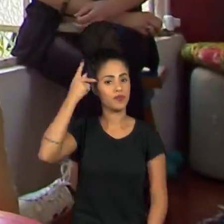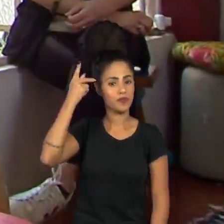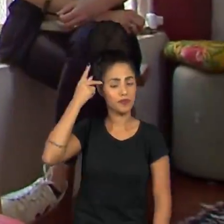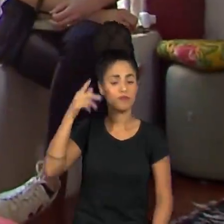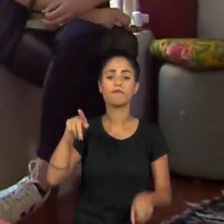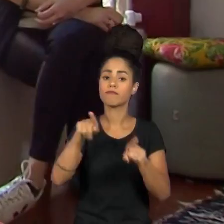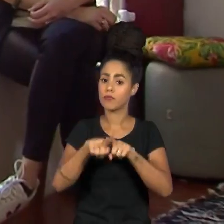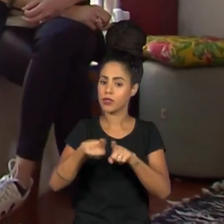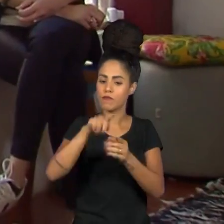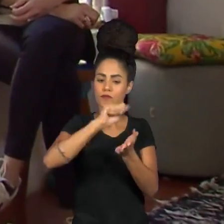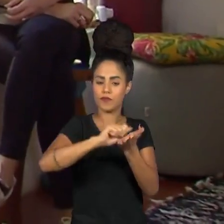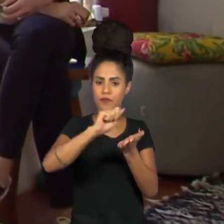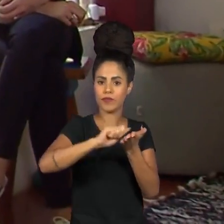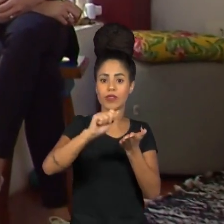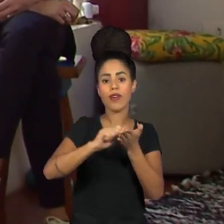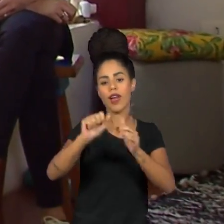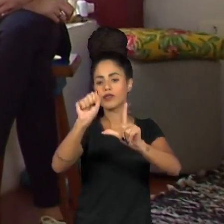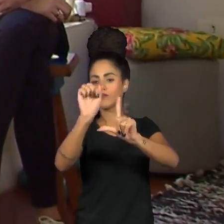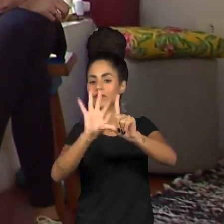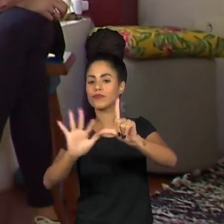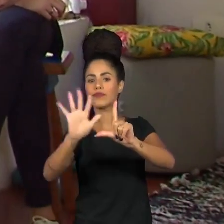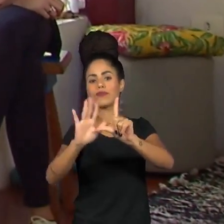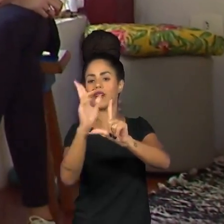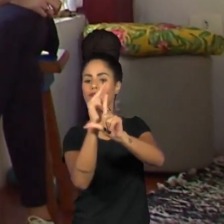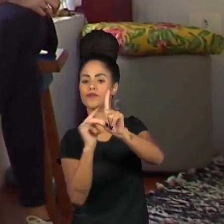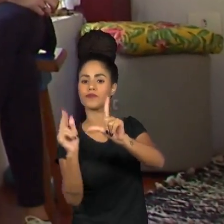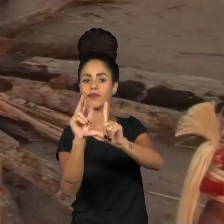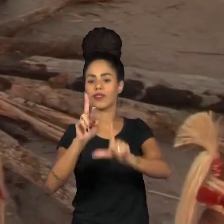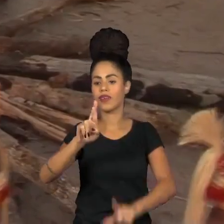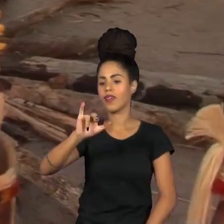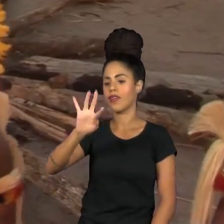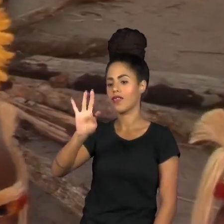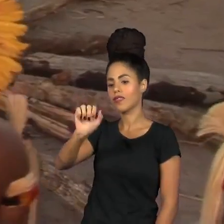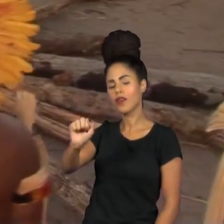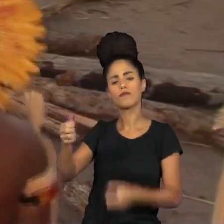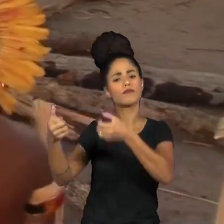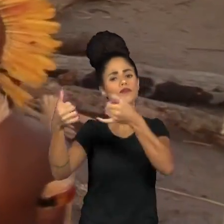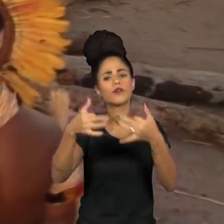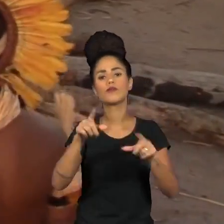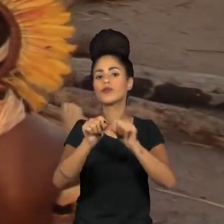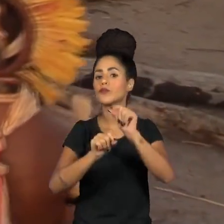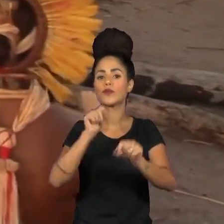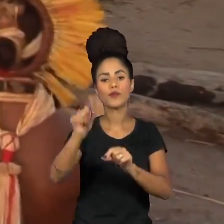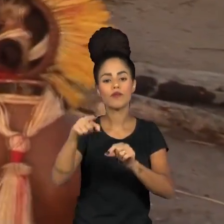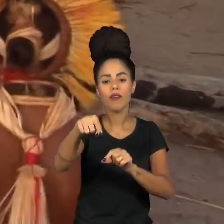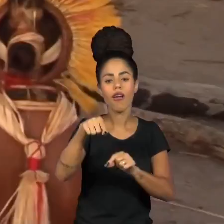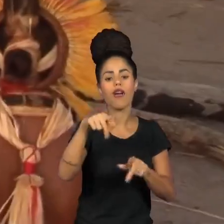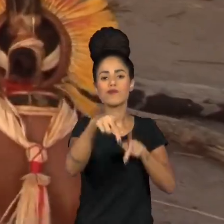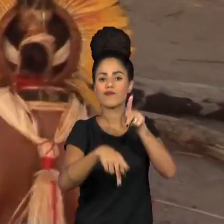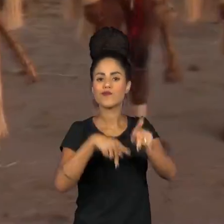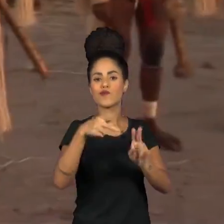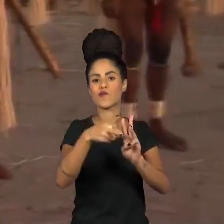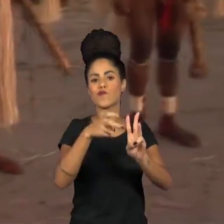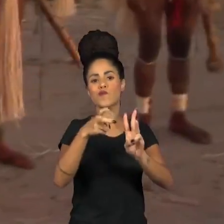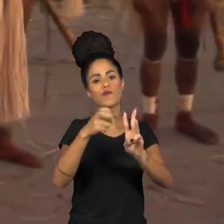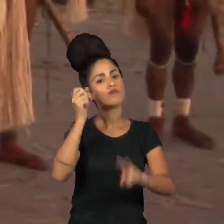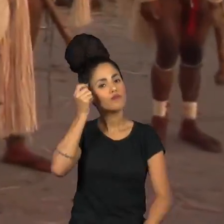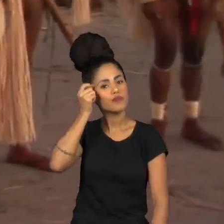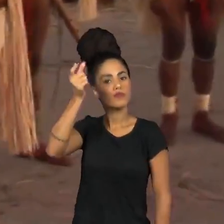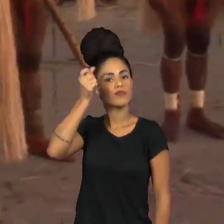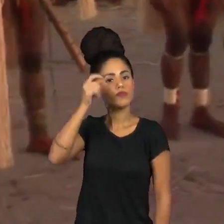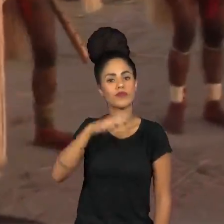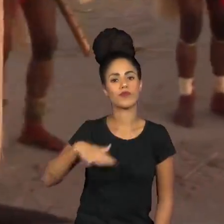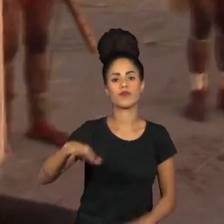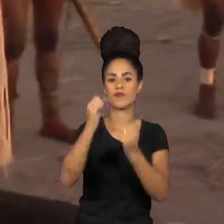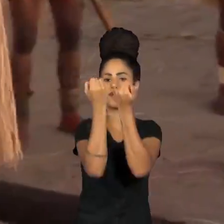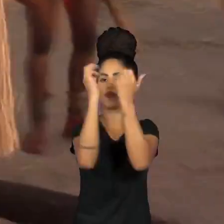E a escritora, ilustradora e cineasta Rita Carelli fala sobre a beleza e riqueza cultural dos povos da